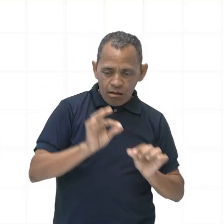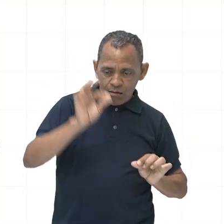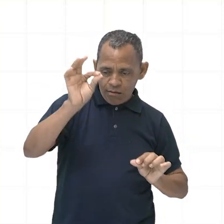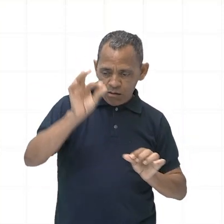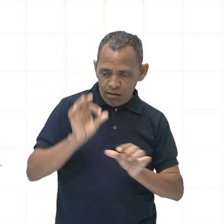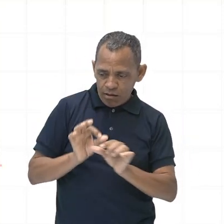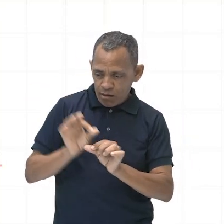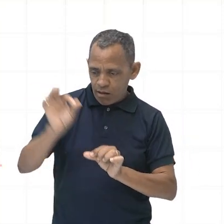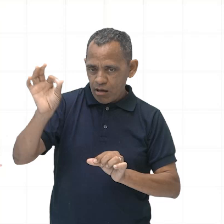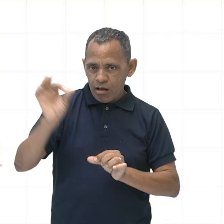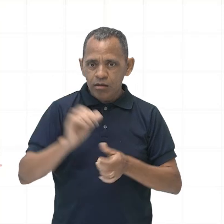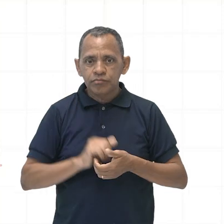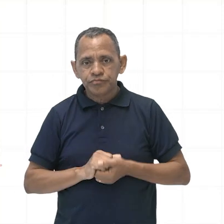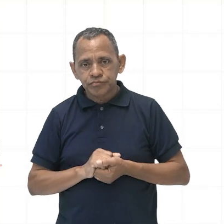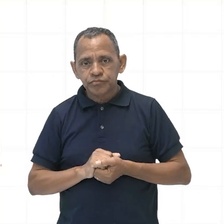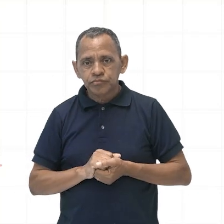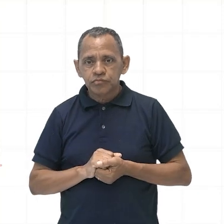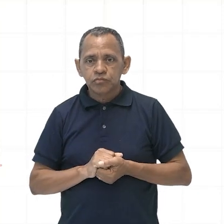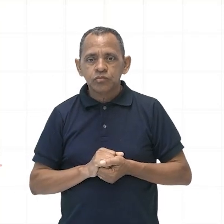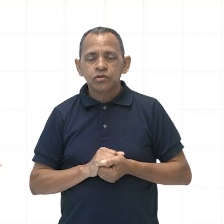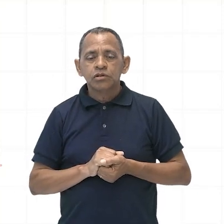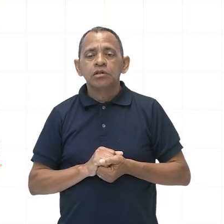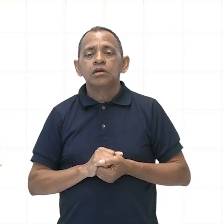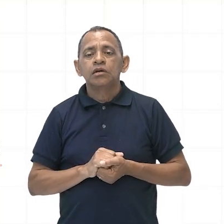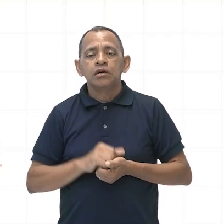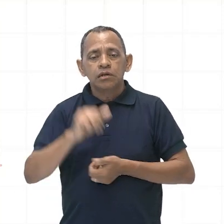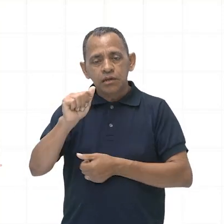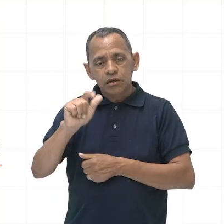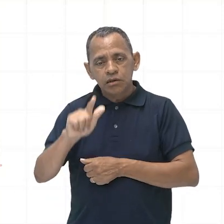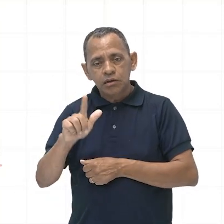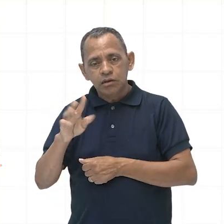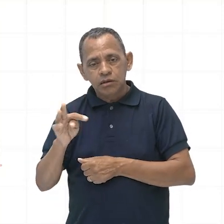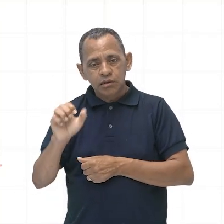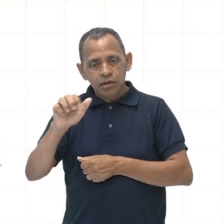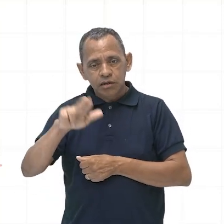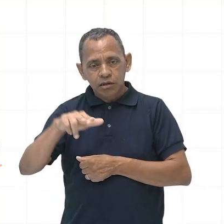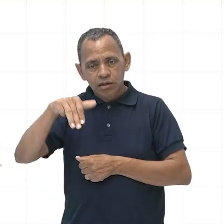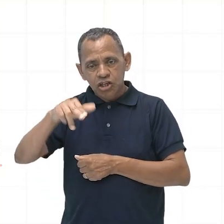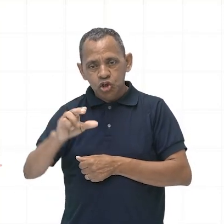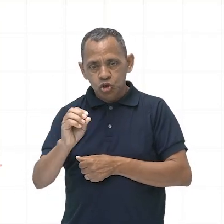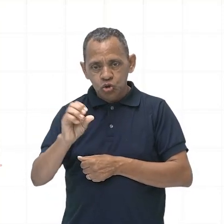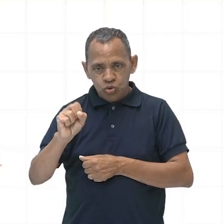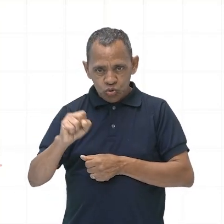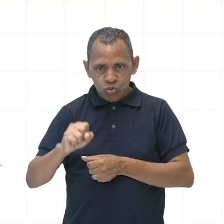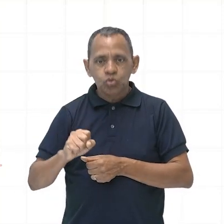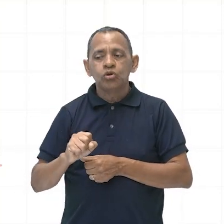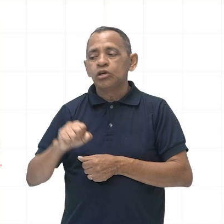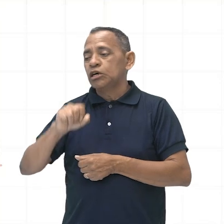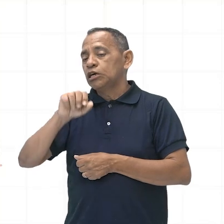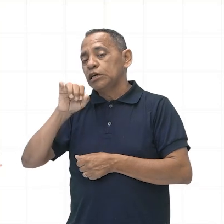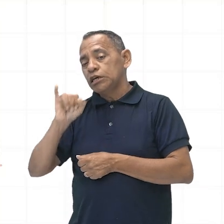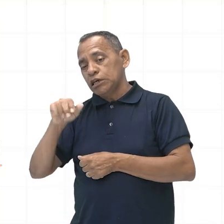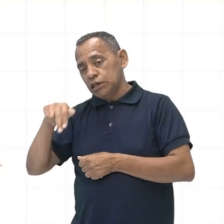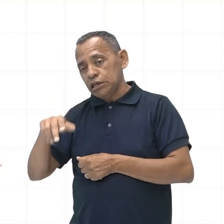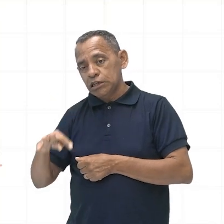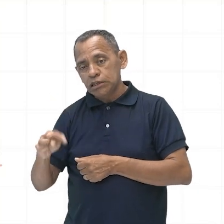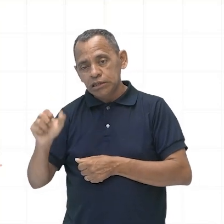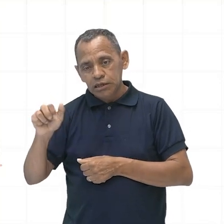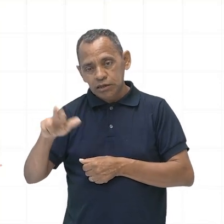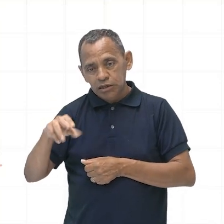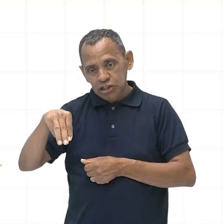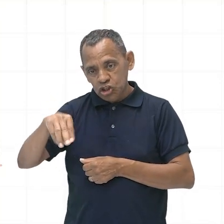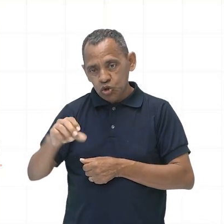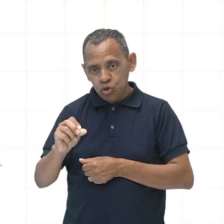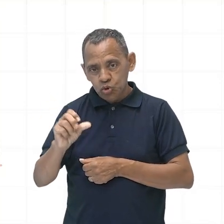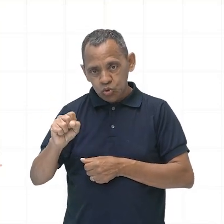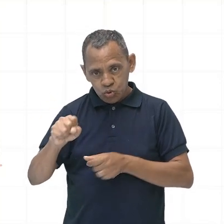os ângulos colaterais internos. Então, toda vez que os ângulos são alternos e internos,